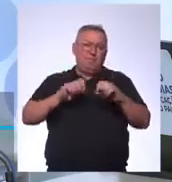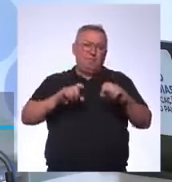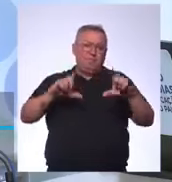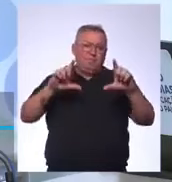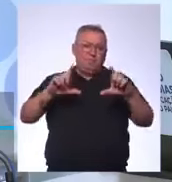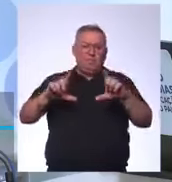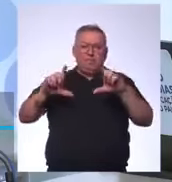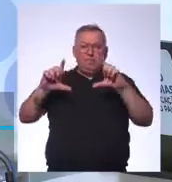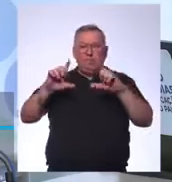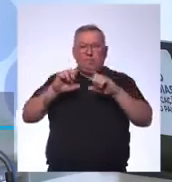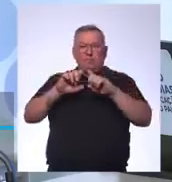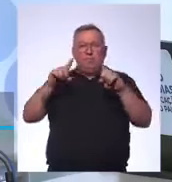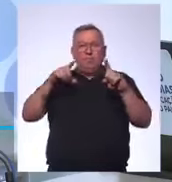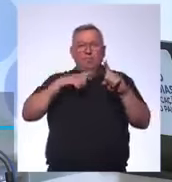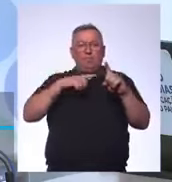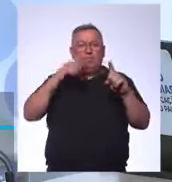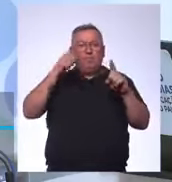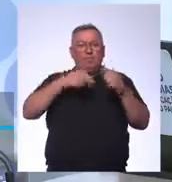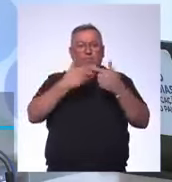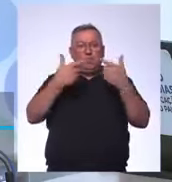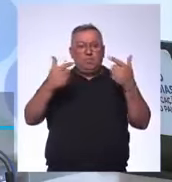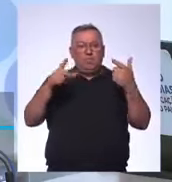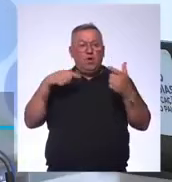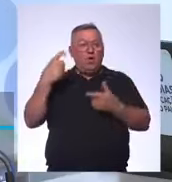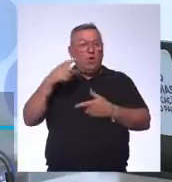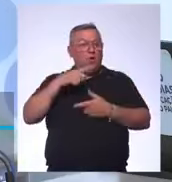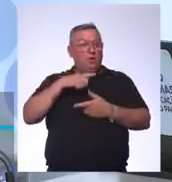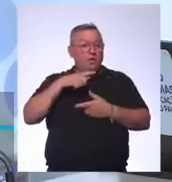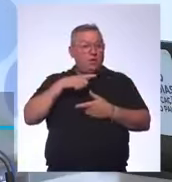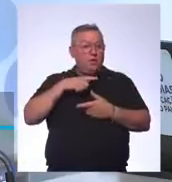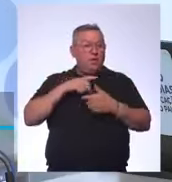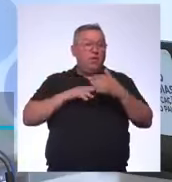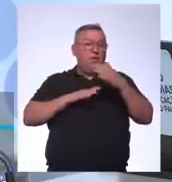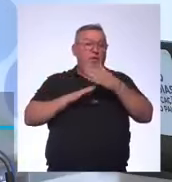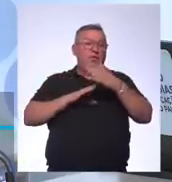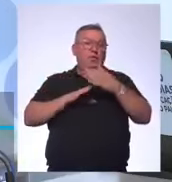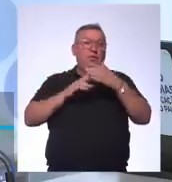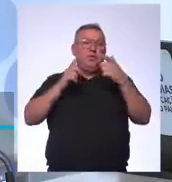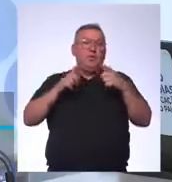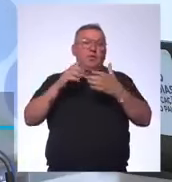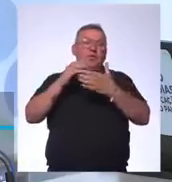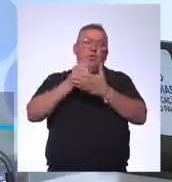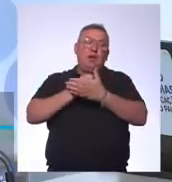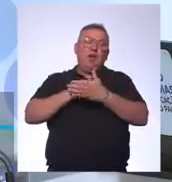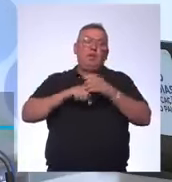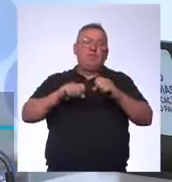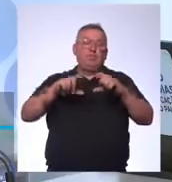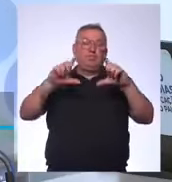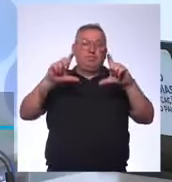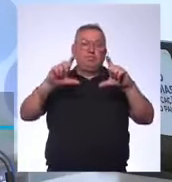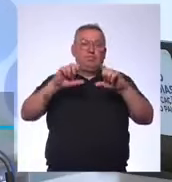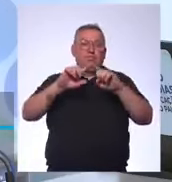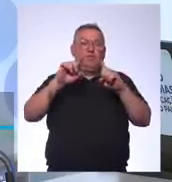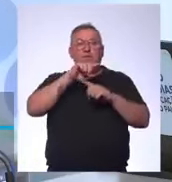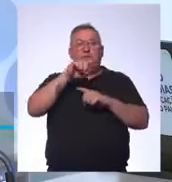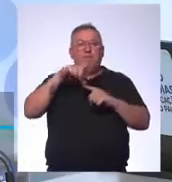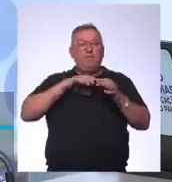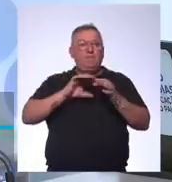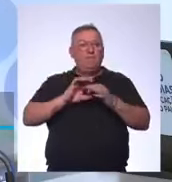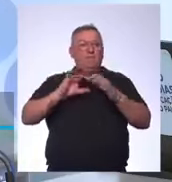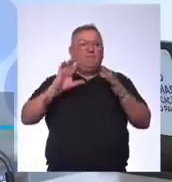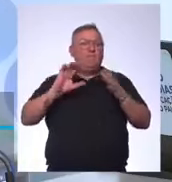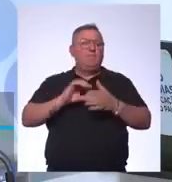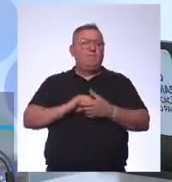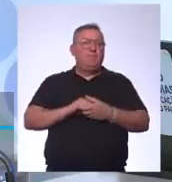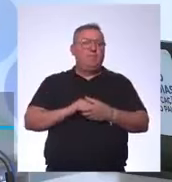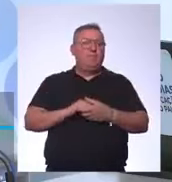imagens, tá? Mas vocês têm tantas outras. Nós é que temos aí um limite, né, de onde retirar a imagem e tudo mais. Mas vocês têm uma liberdade